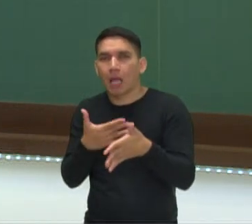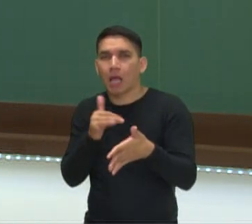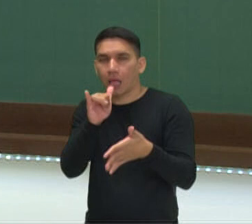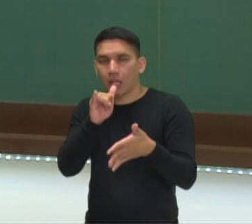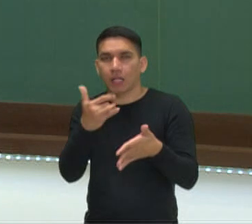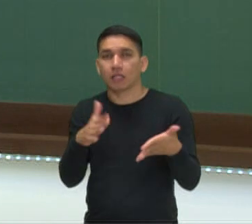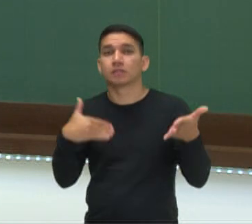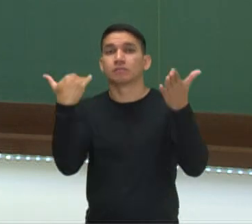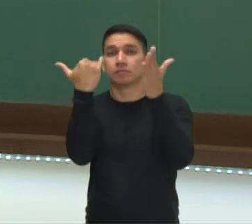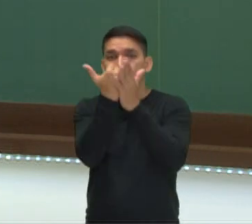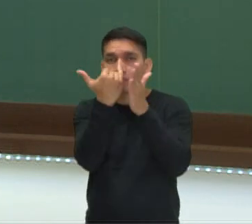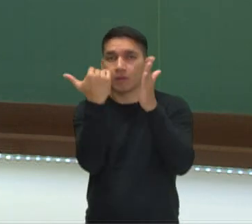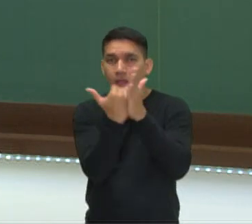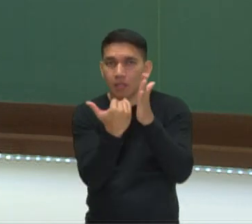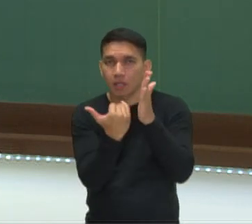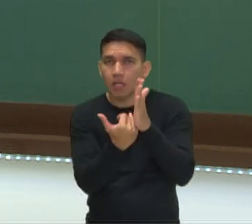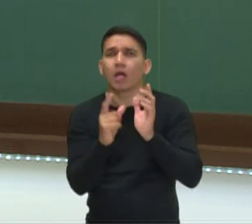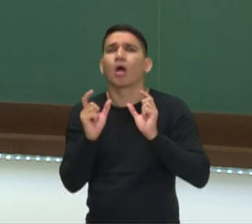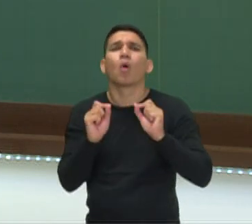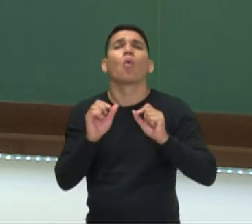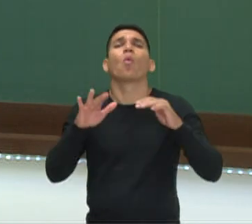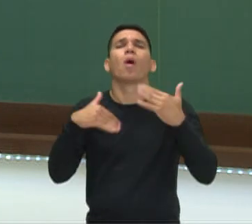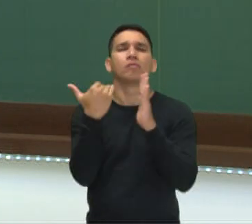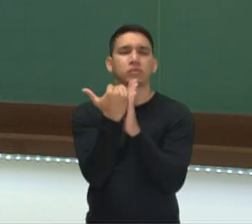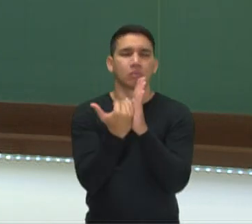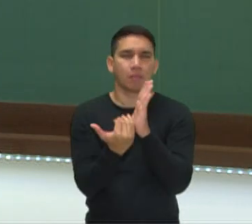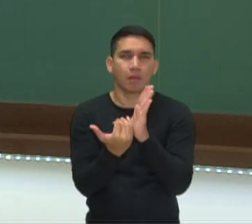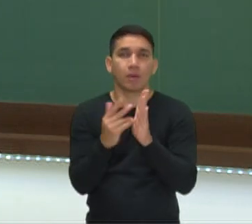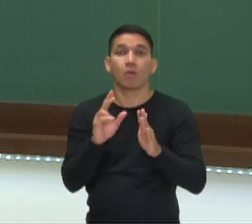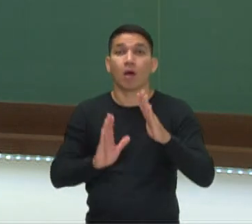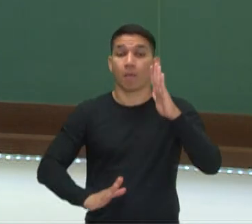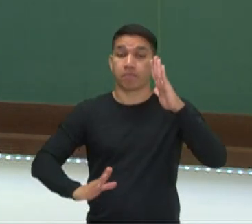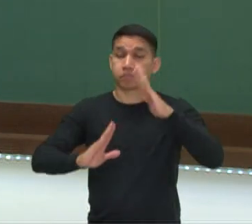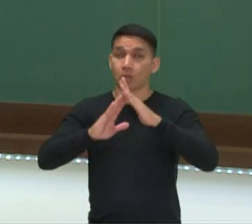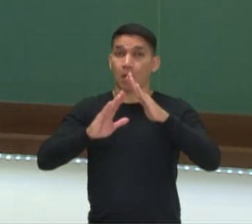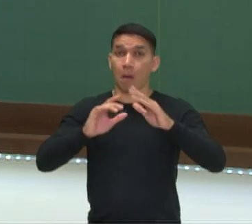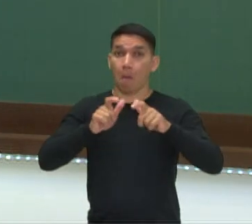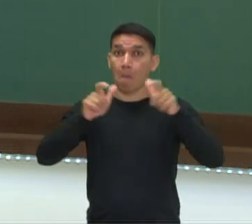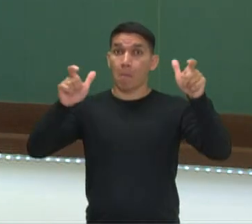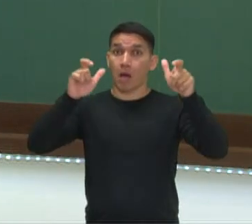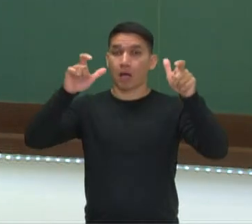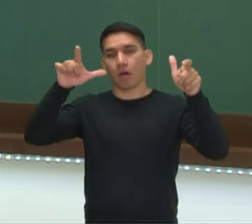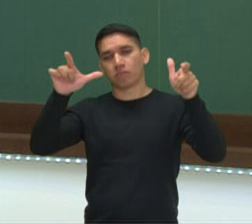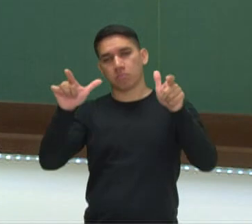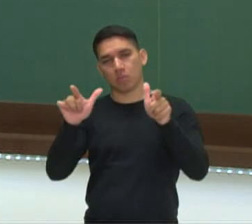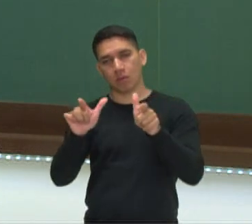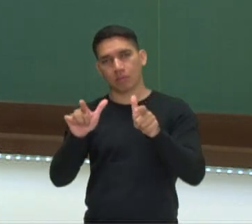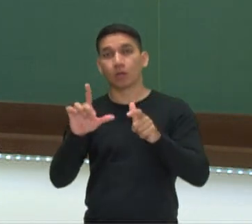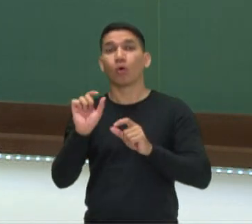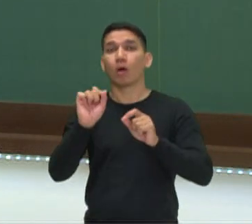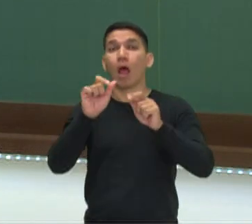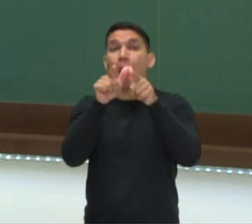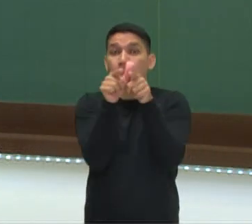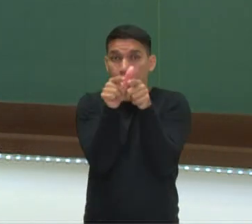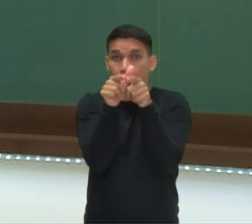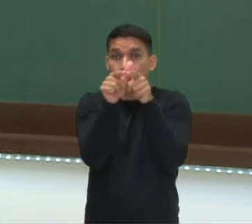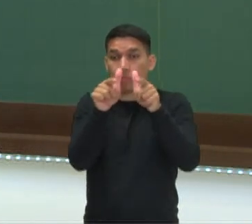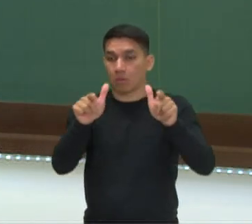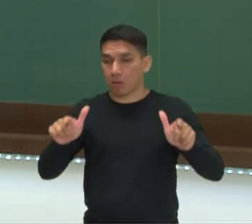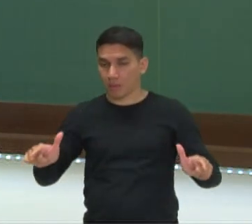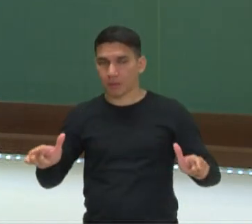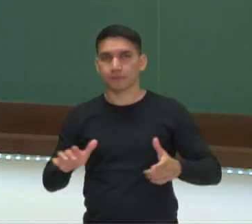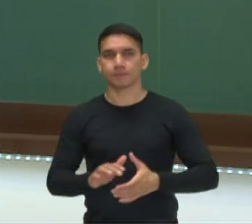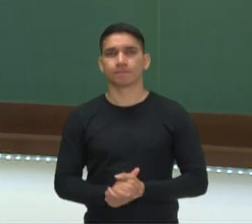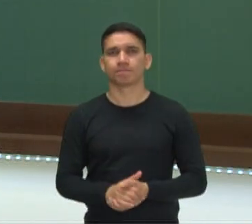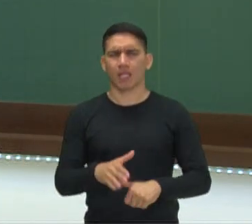segunda a maior, depois a terceira maior ainda, ou seja, em ordem crescente, escadinha, da menor para a maior resistência elétrica.